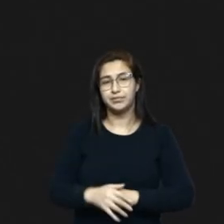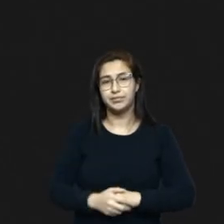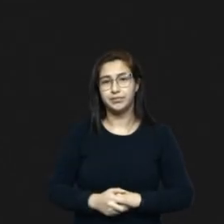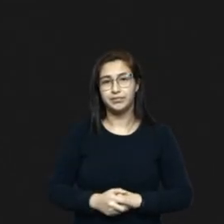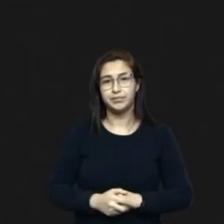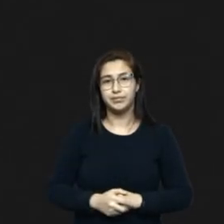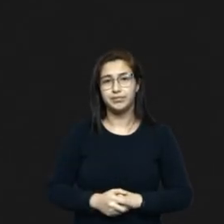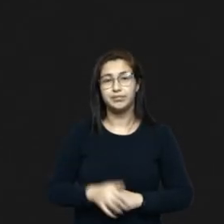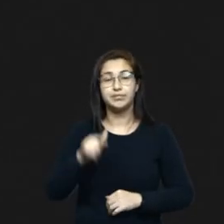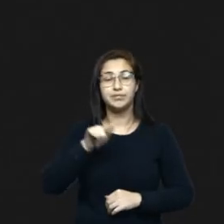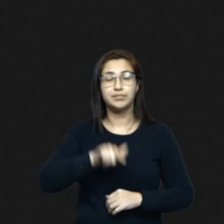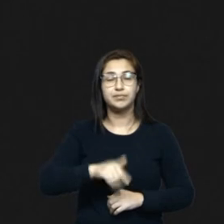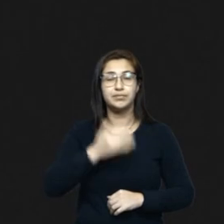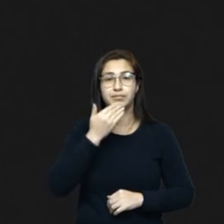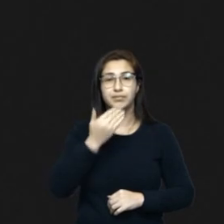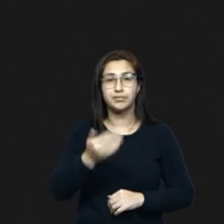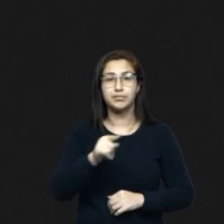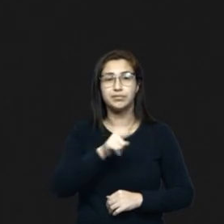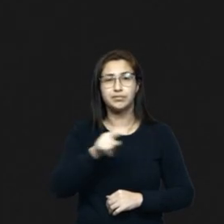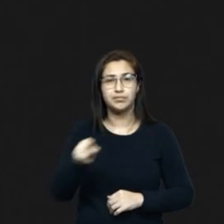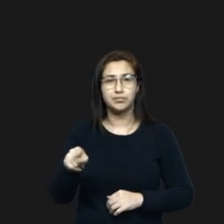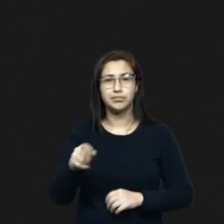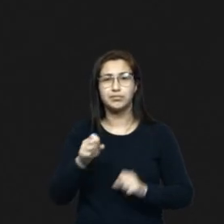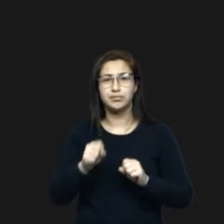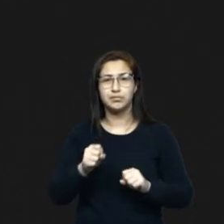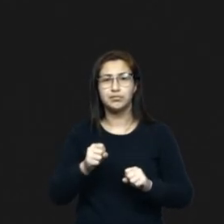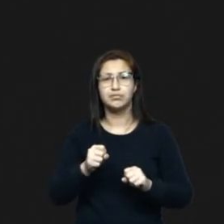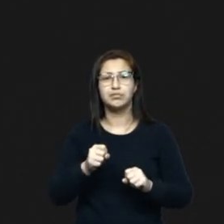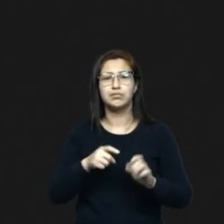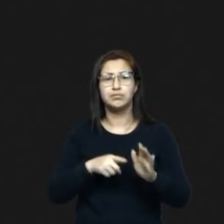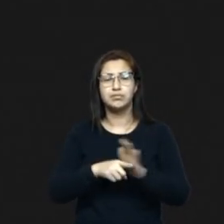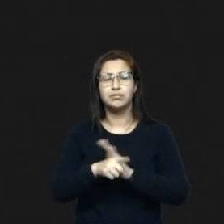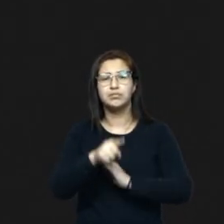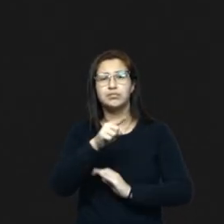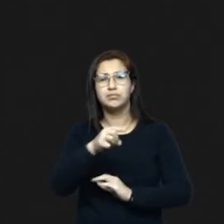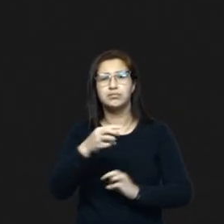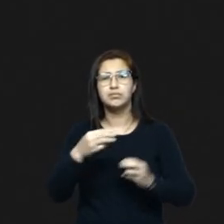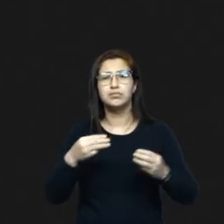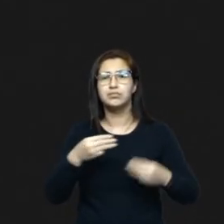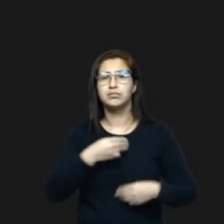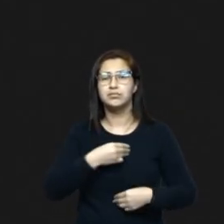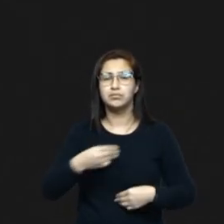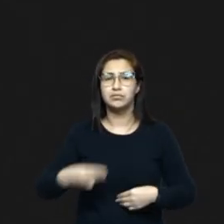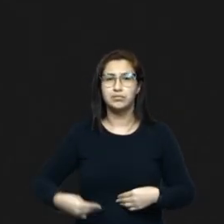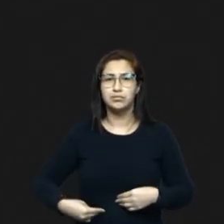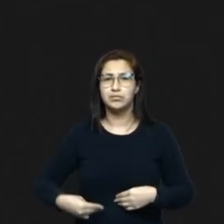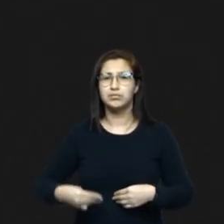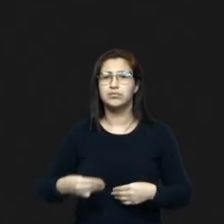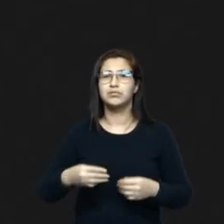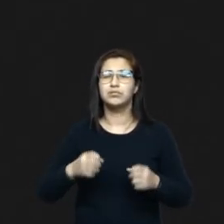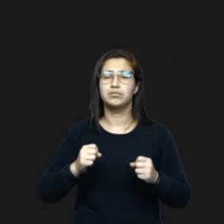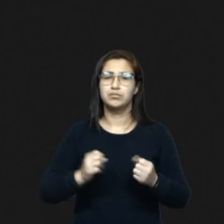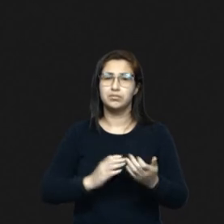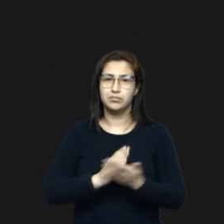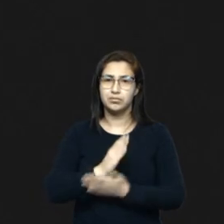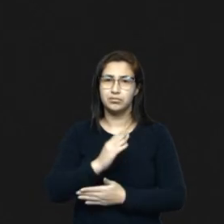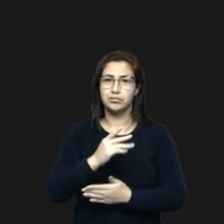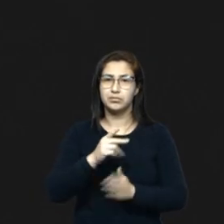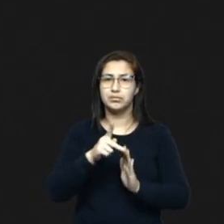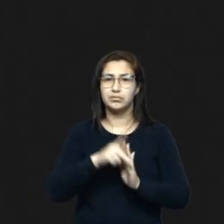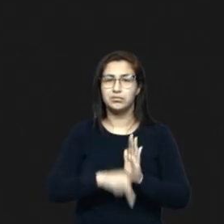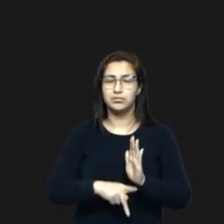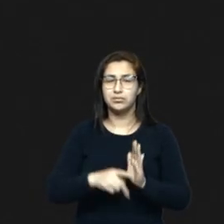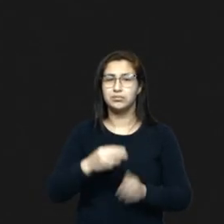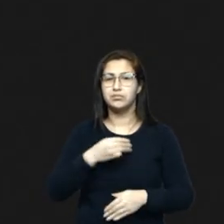Quero pedir também aí que entre em contato com os ministros, tá? Nós fizemos aí uma mobilização muito bonita para aprovação desse projeto. Ministros